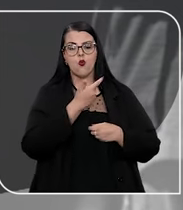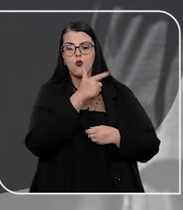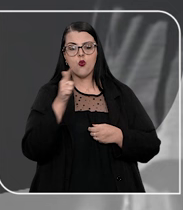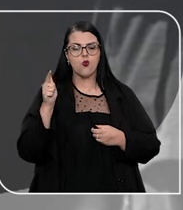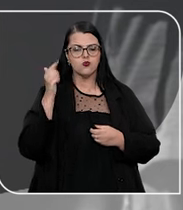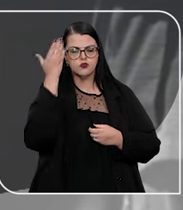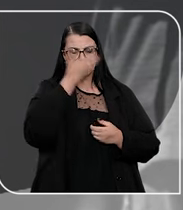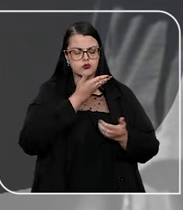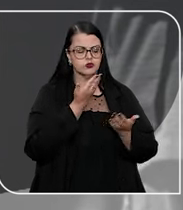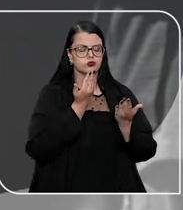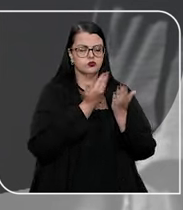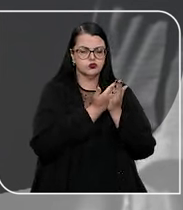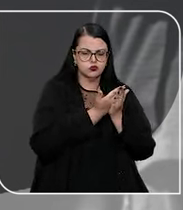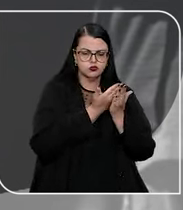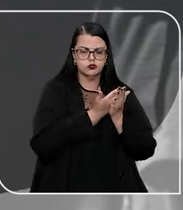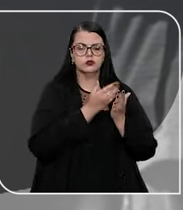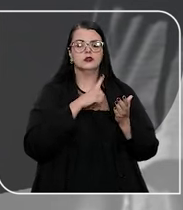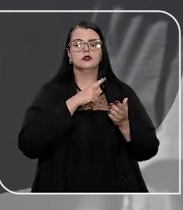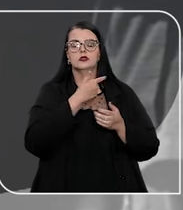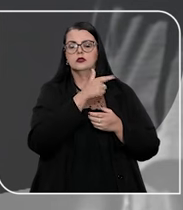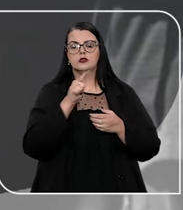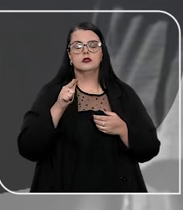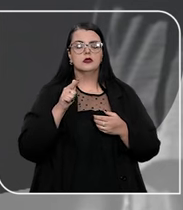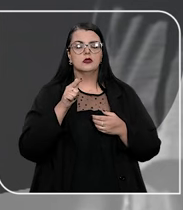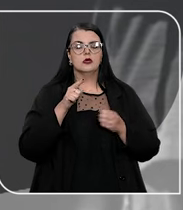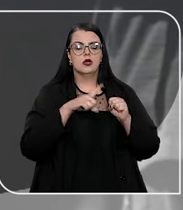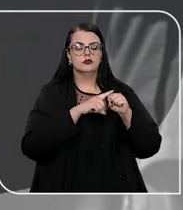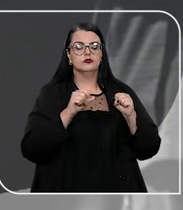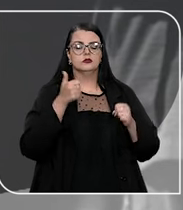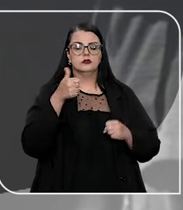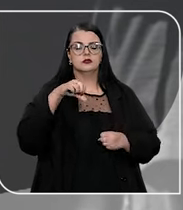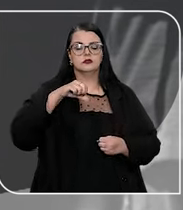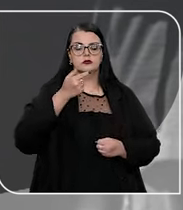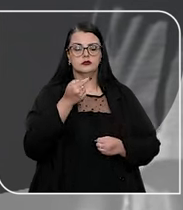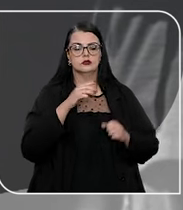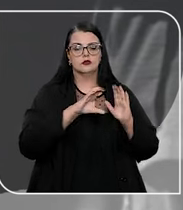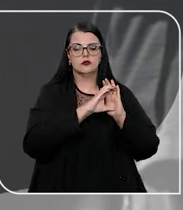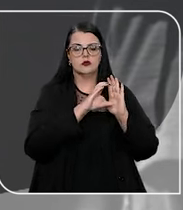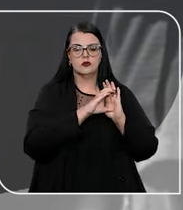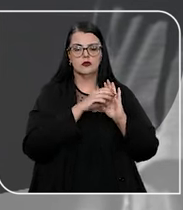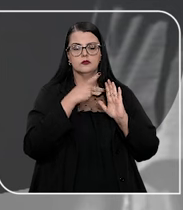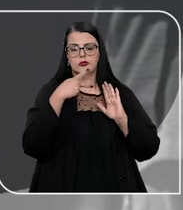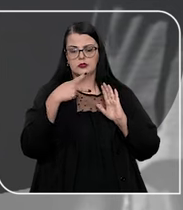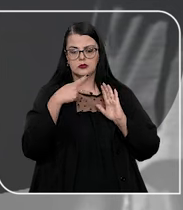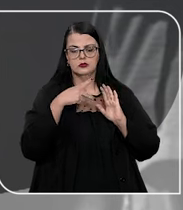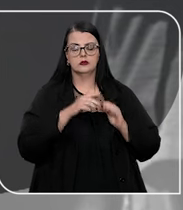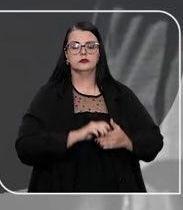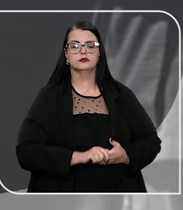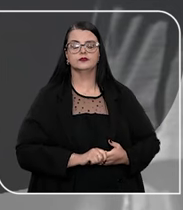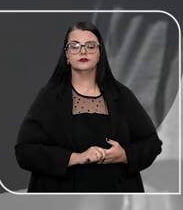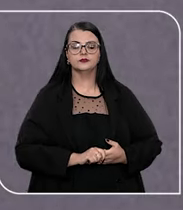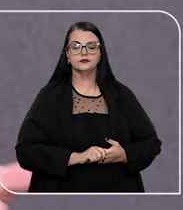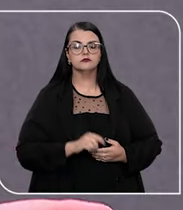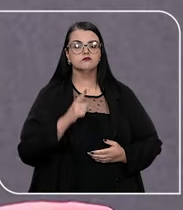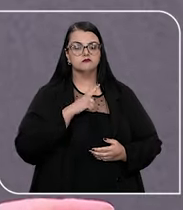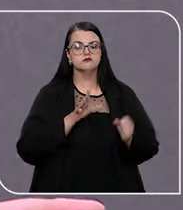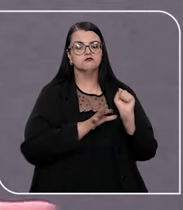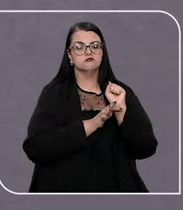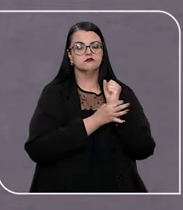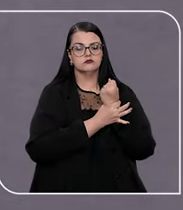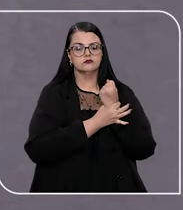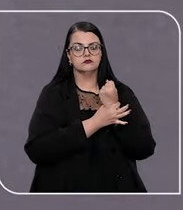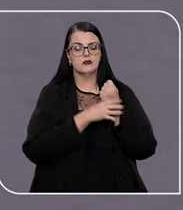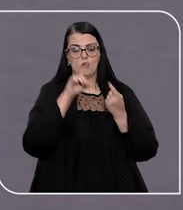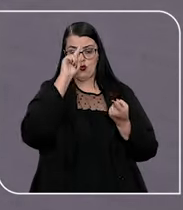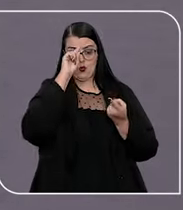se houver outras provas que a confirmem à luz do artigo 197 do Código de Processo Penal estas